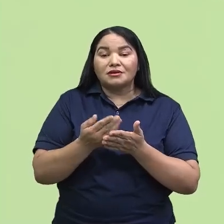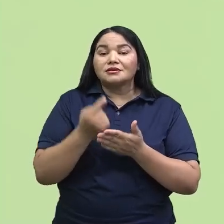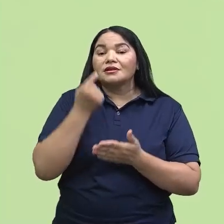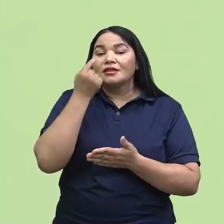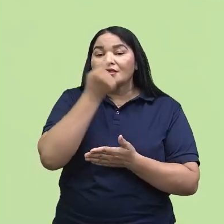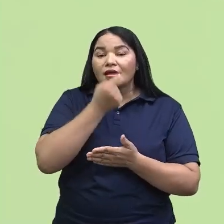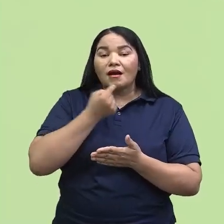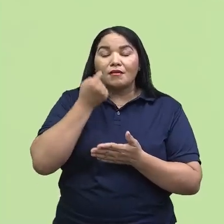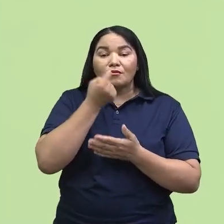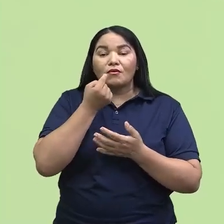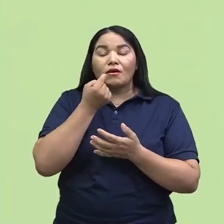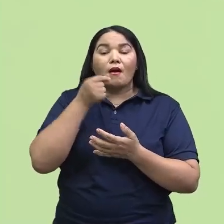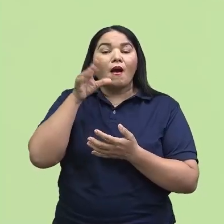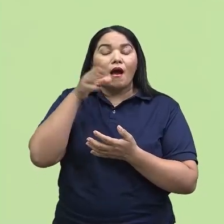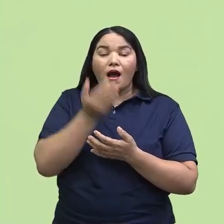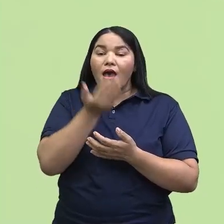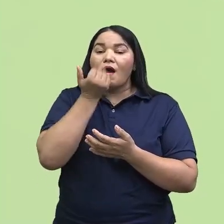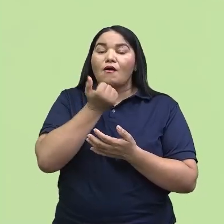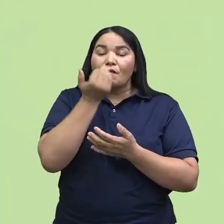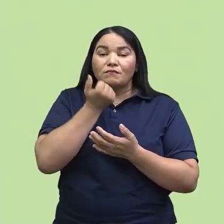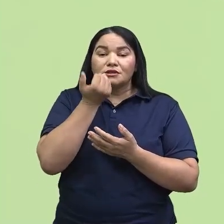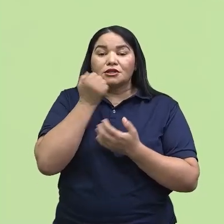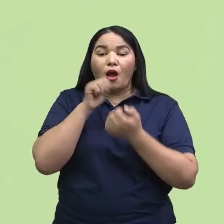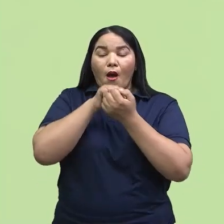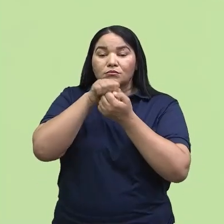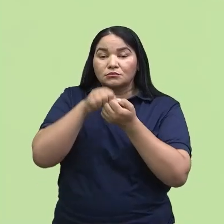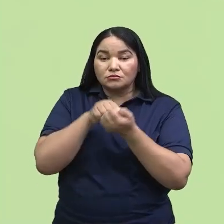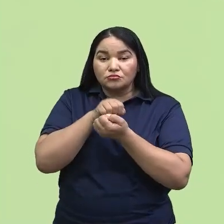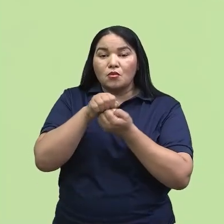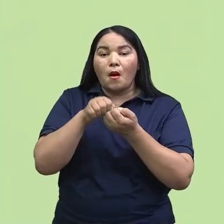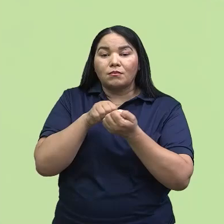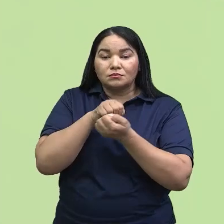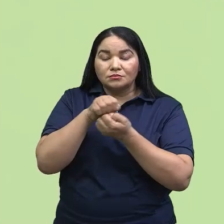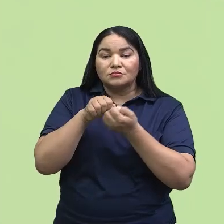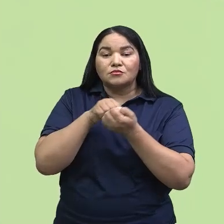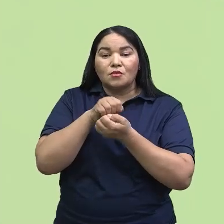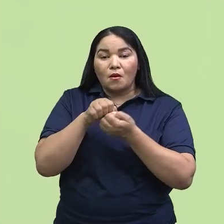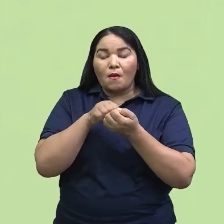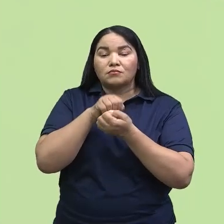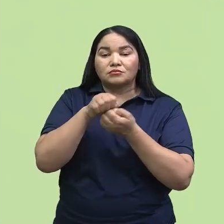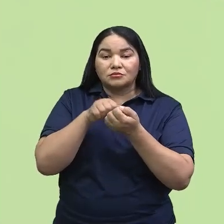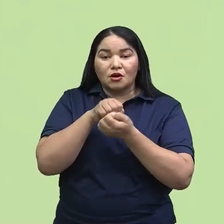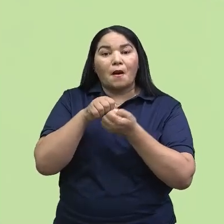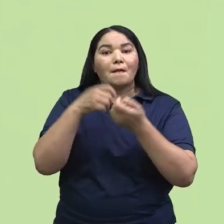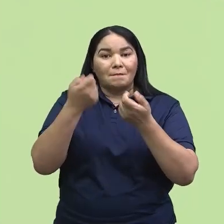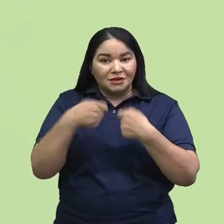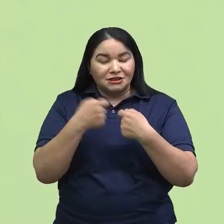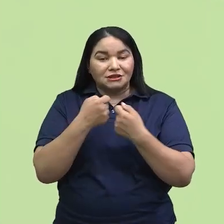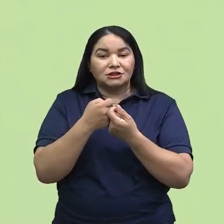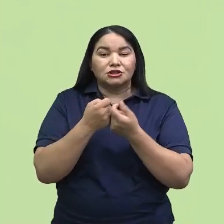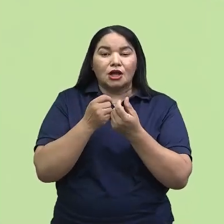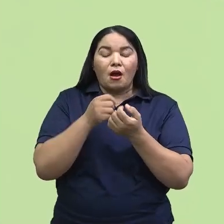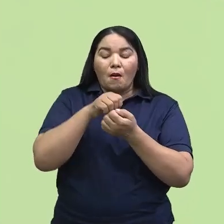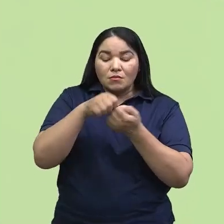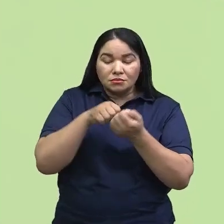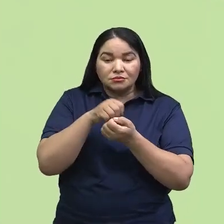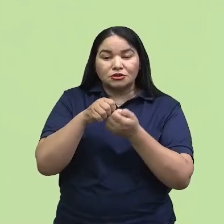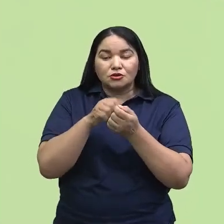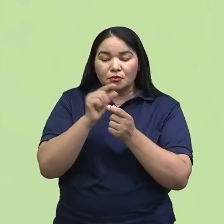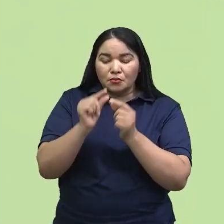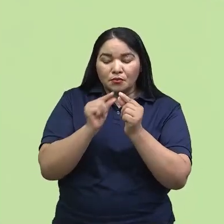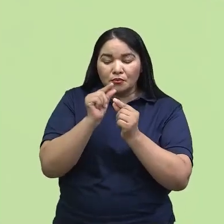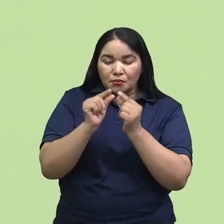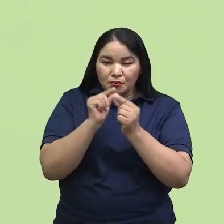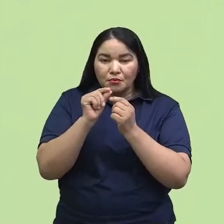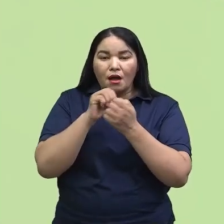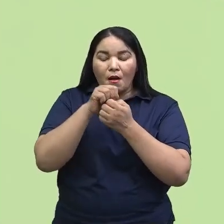está mastigando, está ali triturando os alimentos, né? Porque a gente precisa quebrar em moléculas menores, né? A